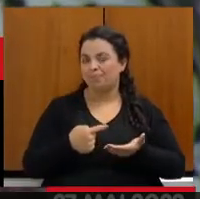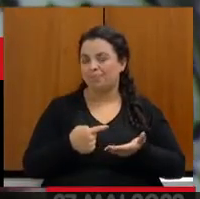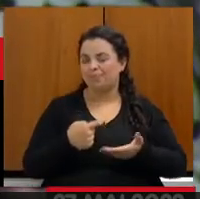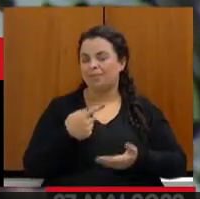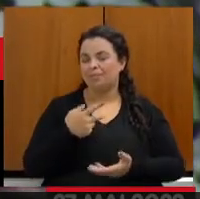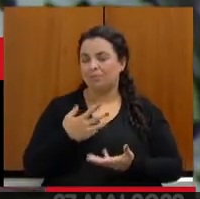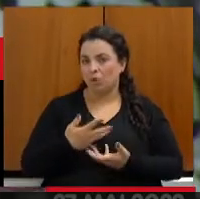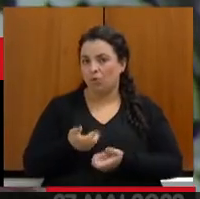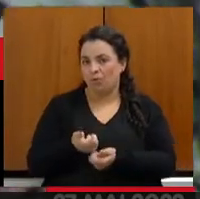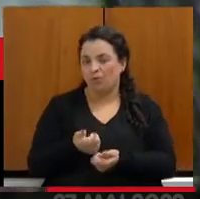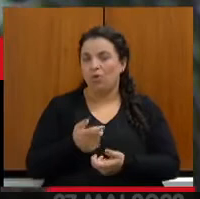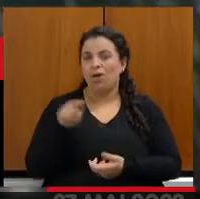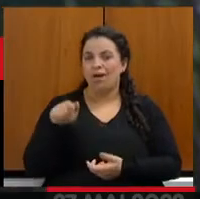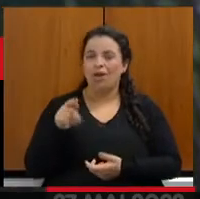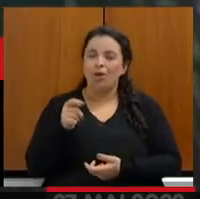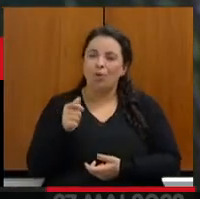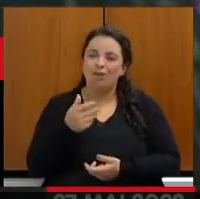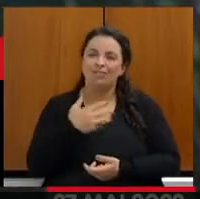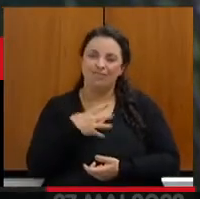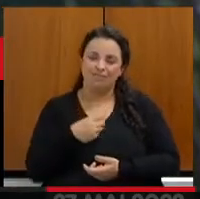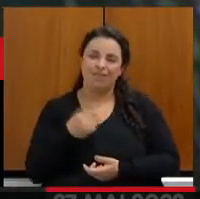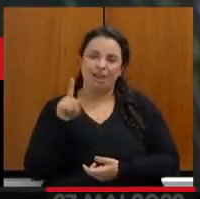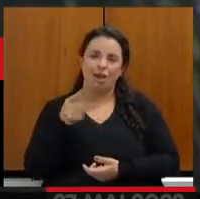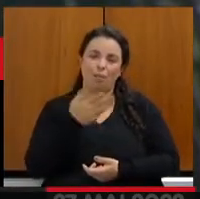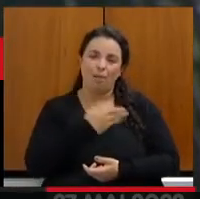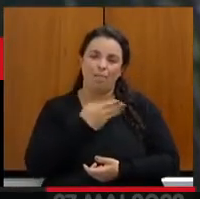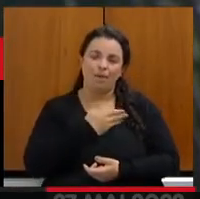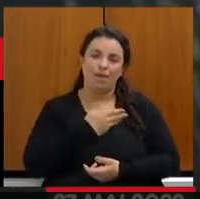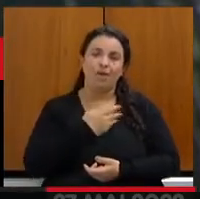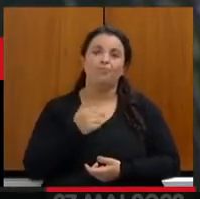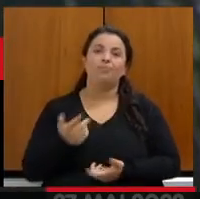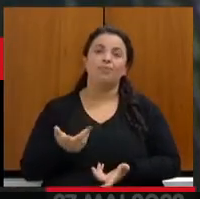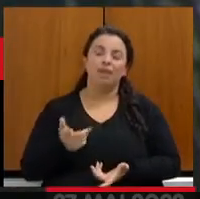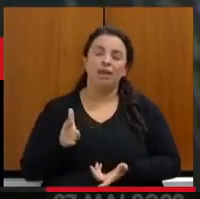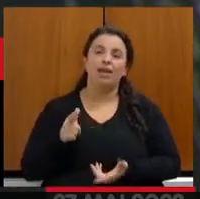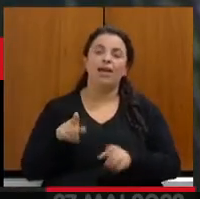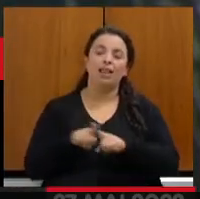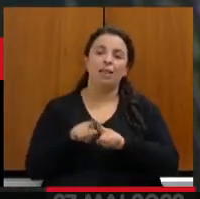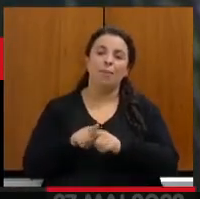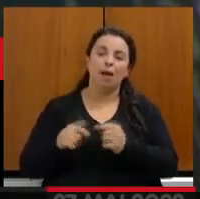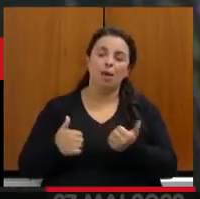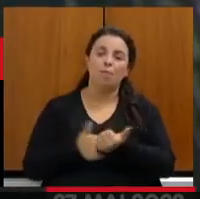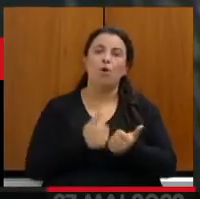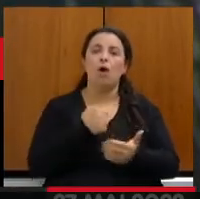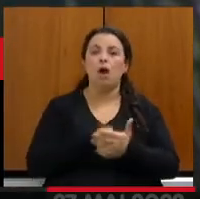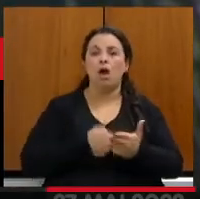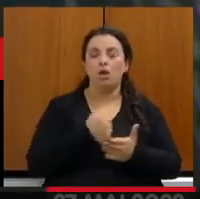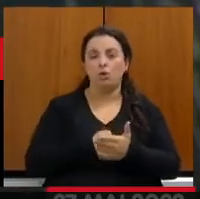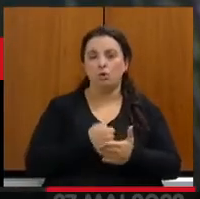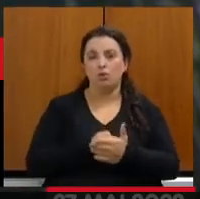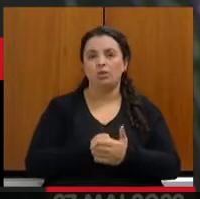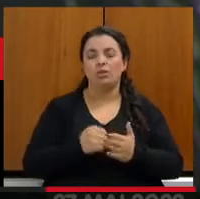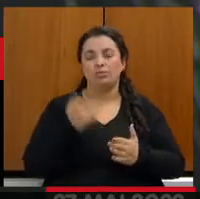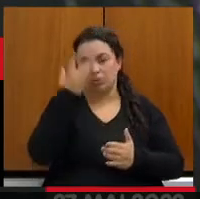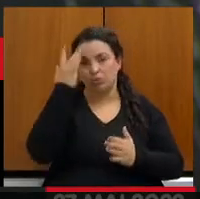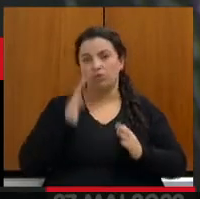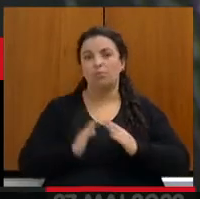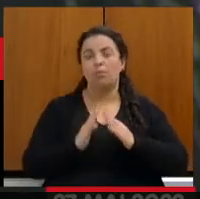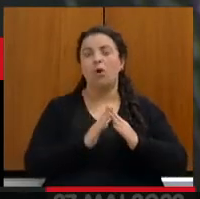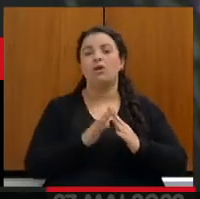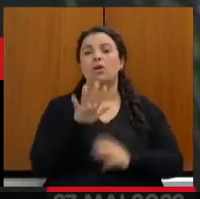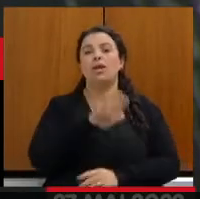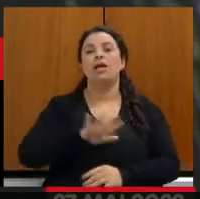uma grande amiga e o companheiro de lutas pelos moradores da região Leste agradeço